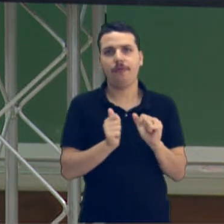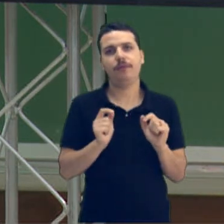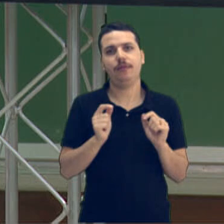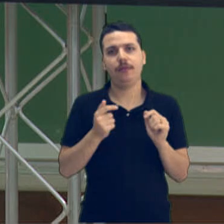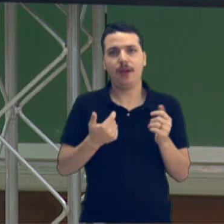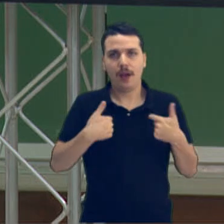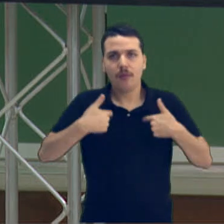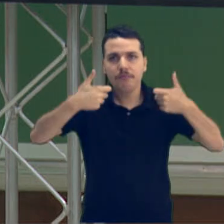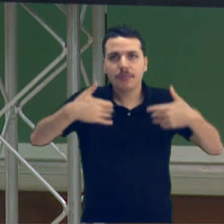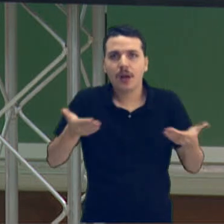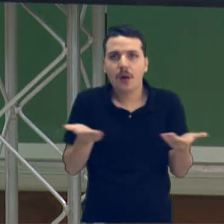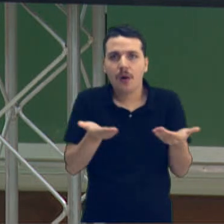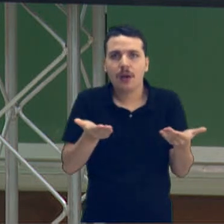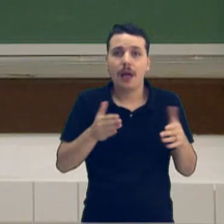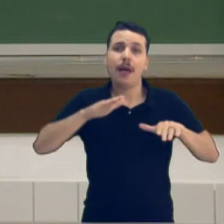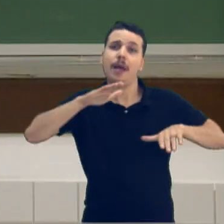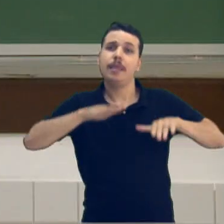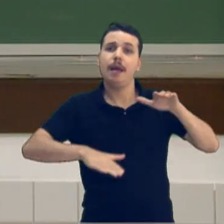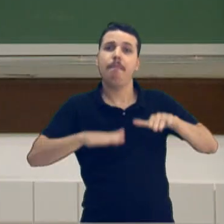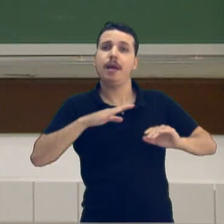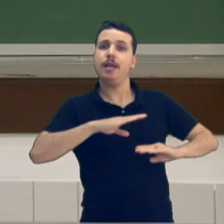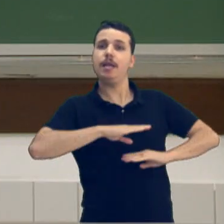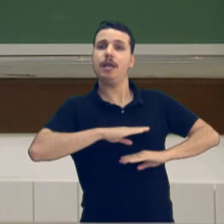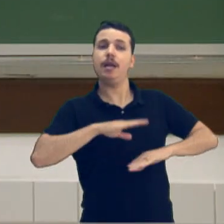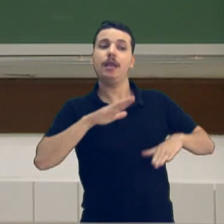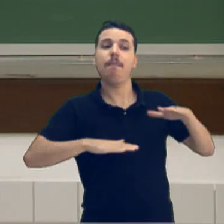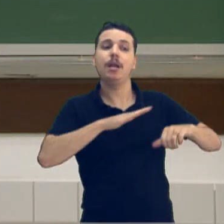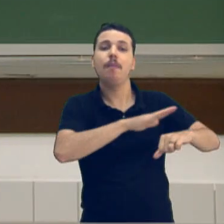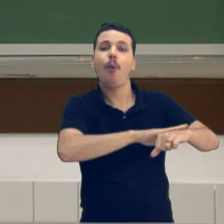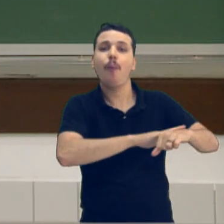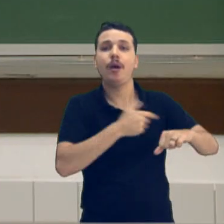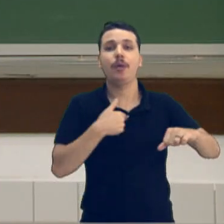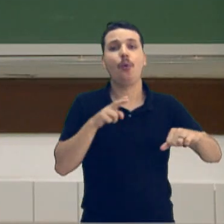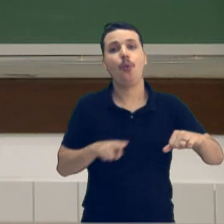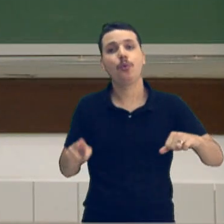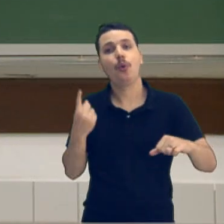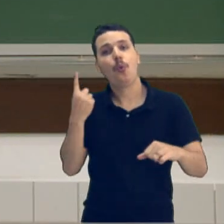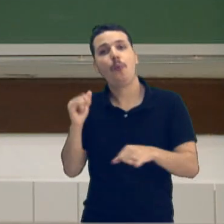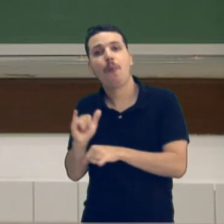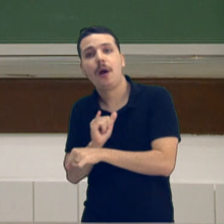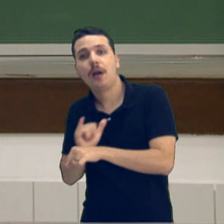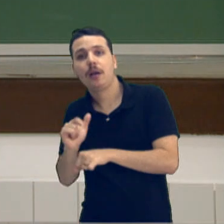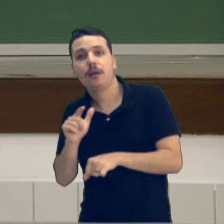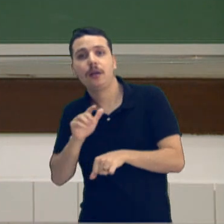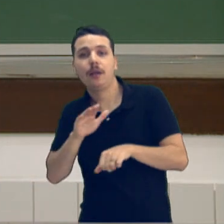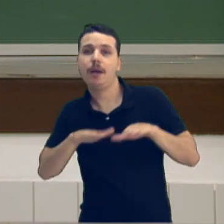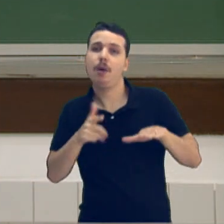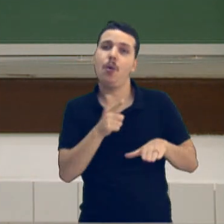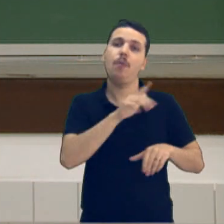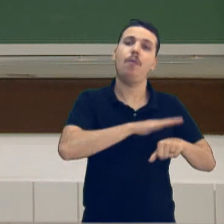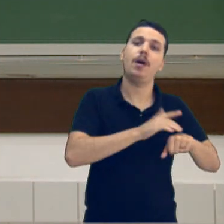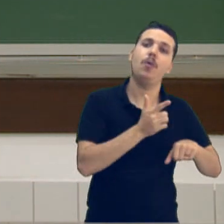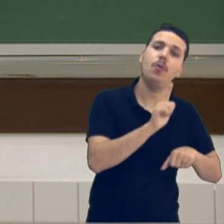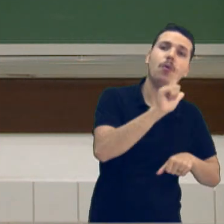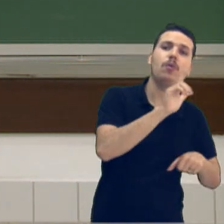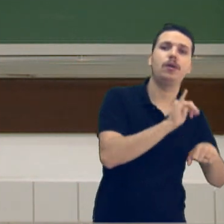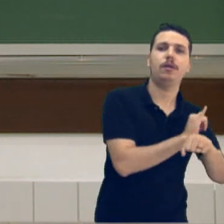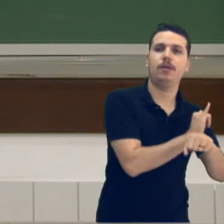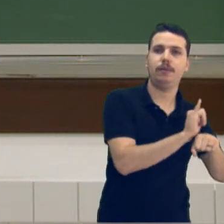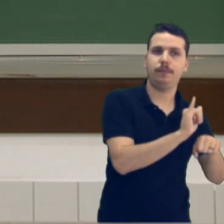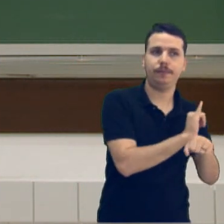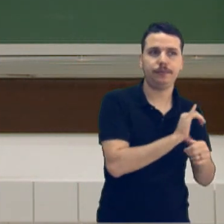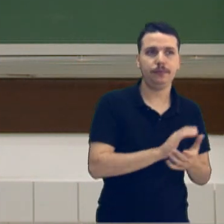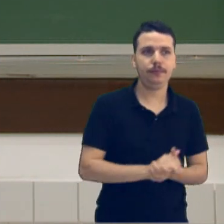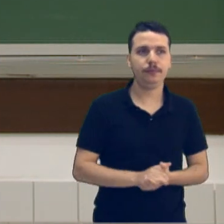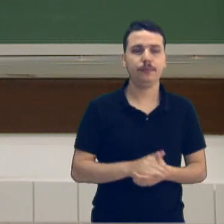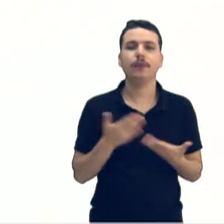vou empregar uma ou outra tática, beleza? Então, assim, qual vai ser a atividade, né? Aqui